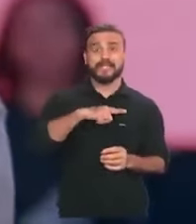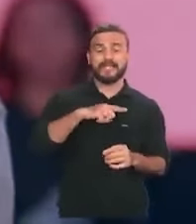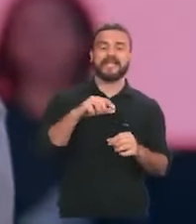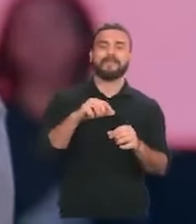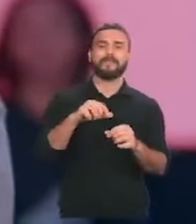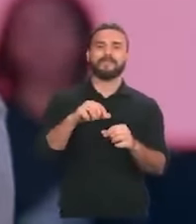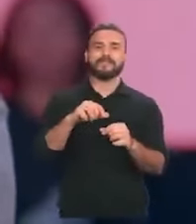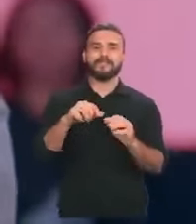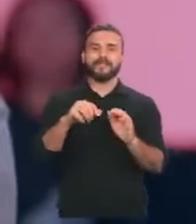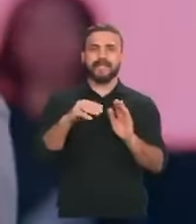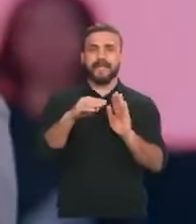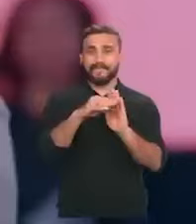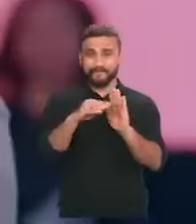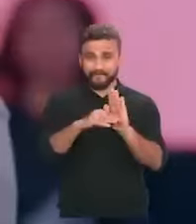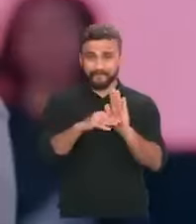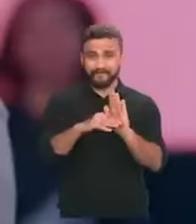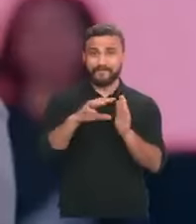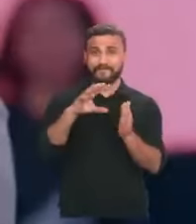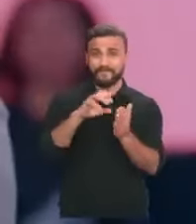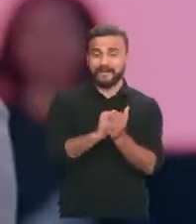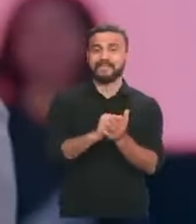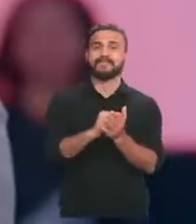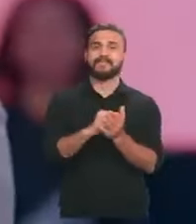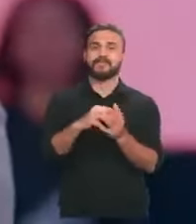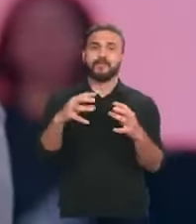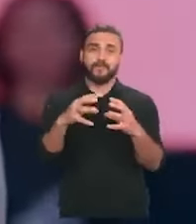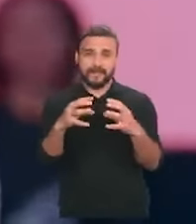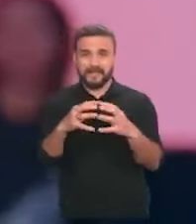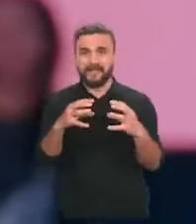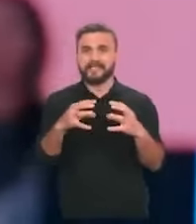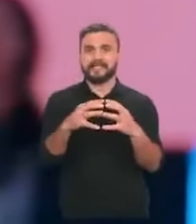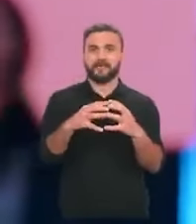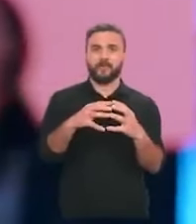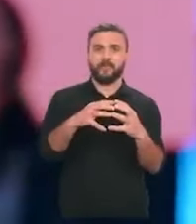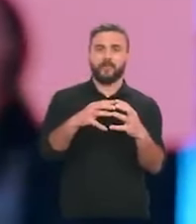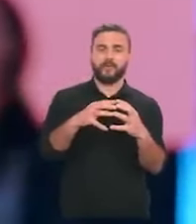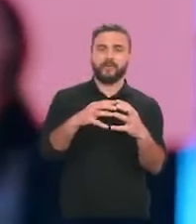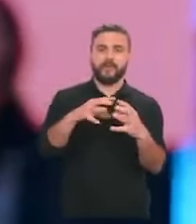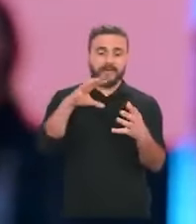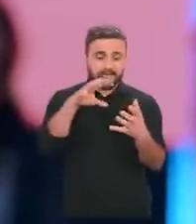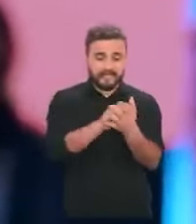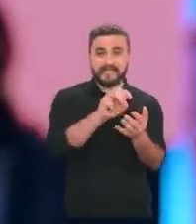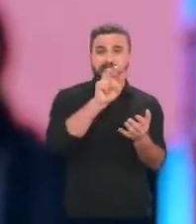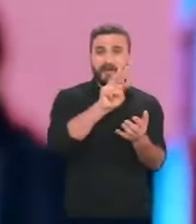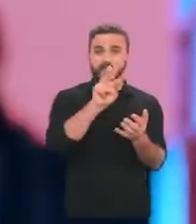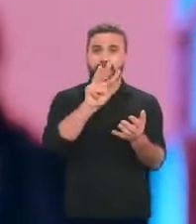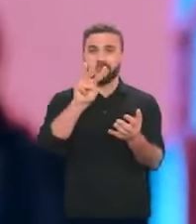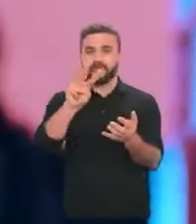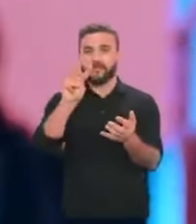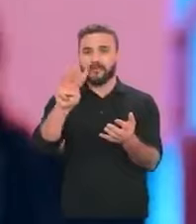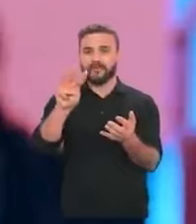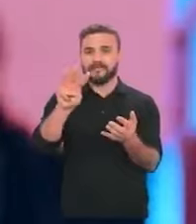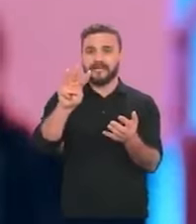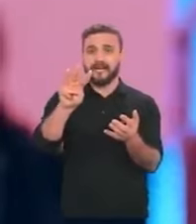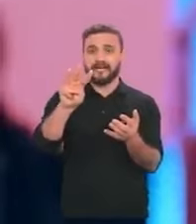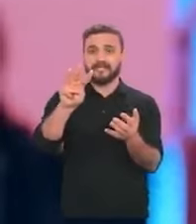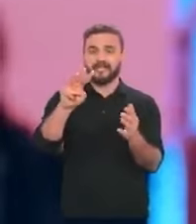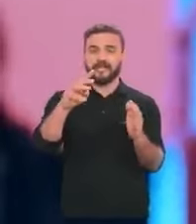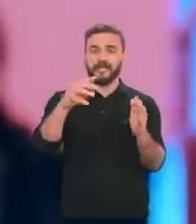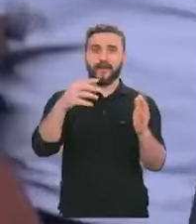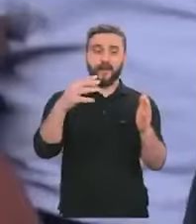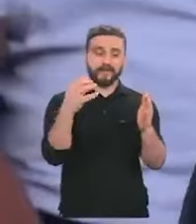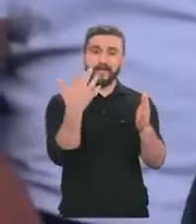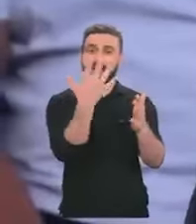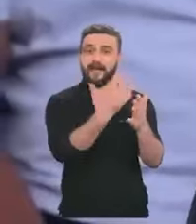tem o seu QR Code aqui, pode já entrar no site, já fazer a inscrição? Como é que é? Tem um processo de